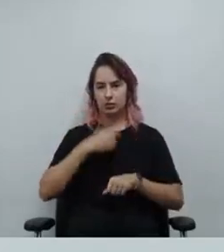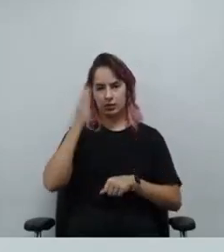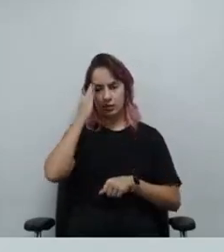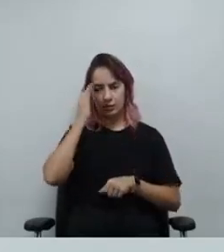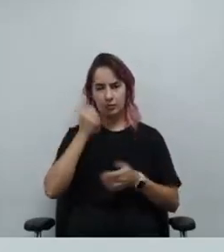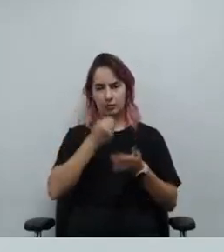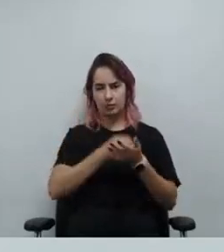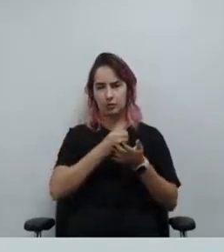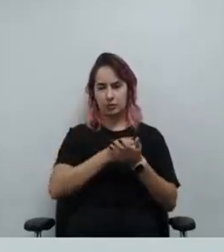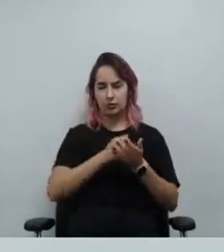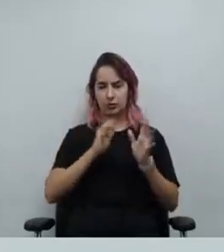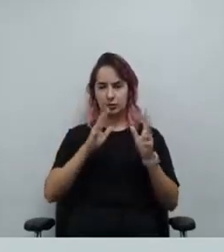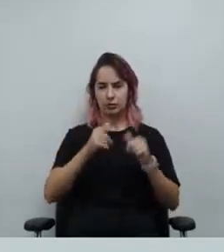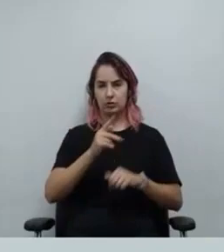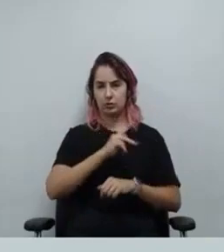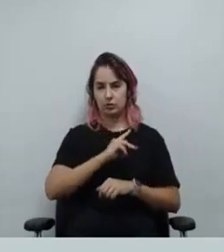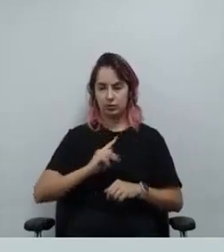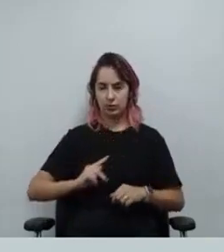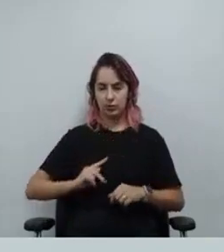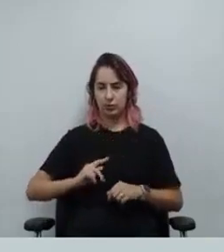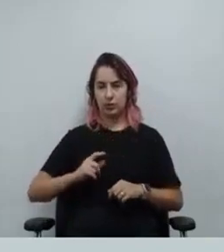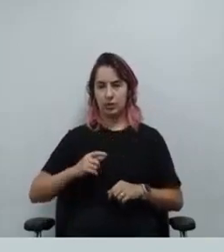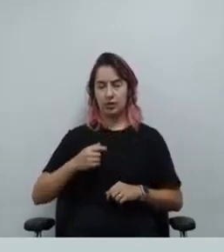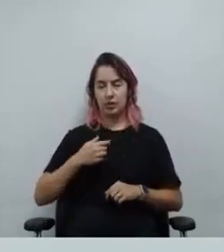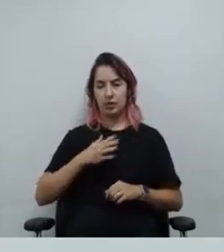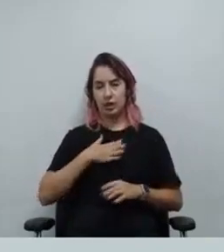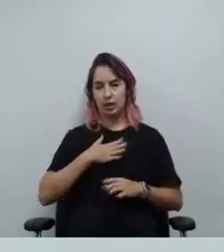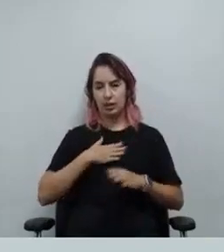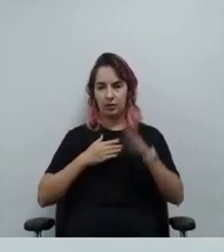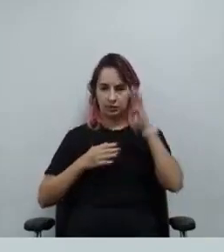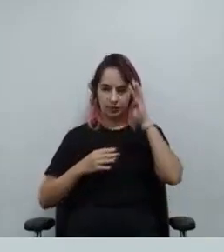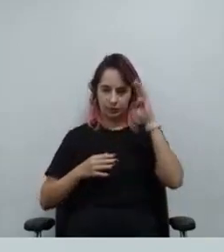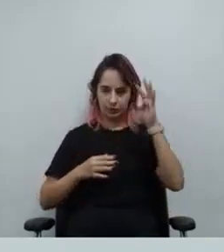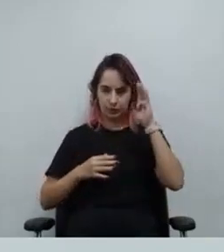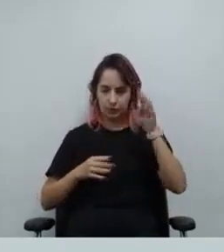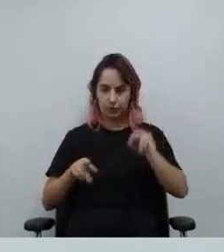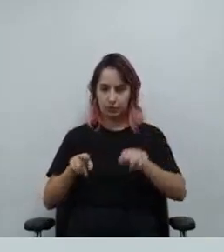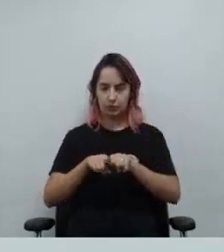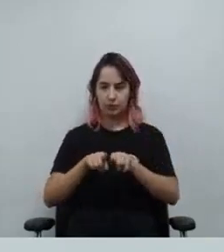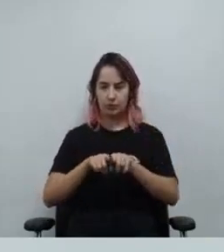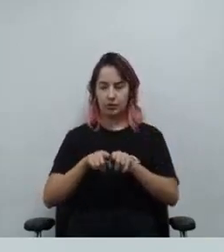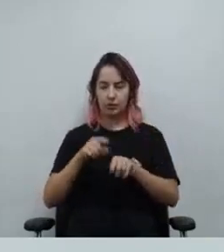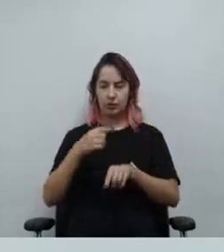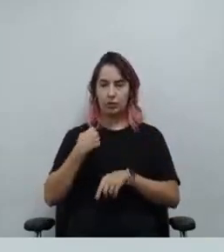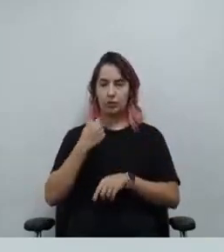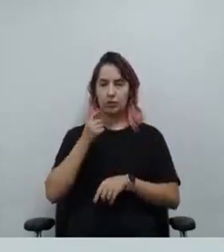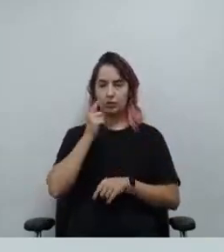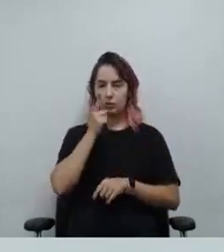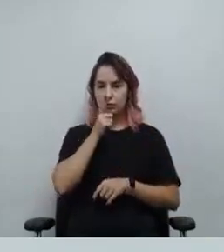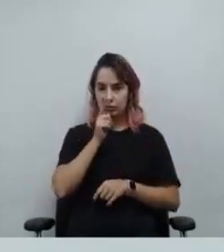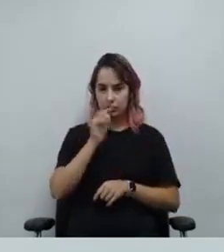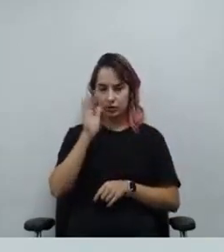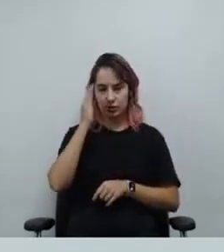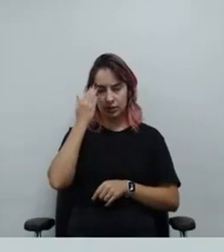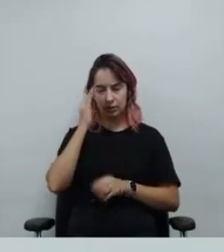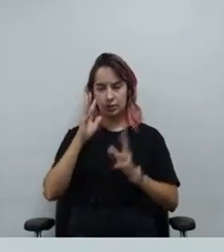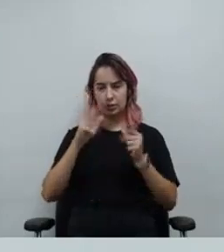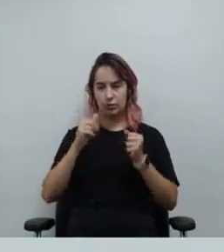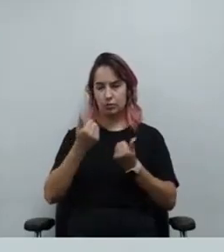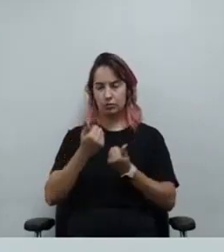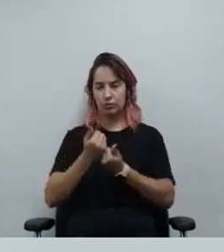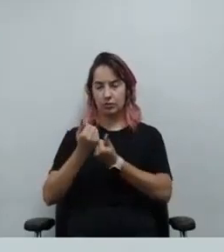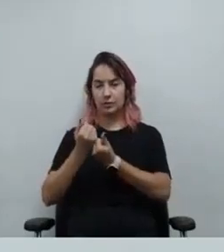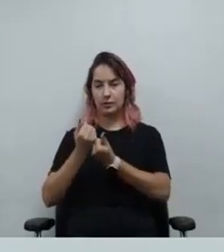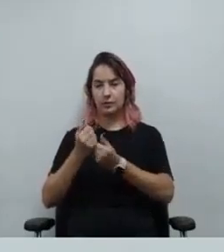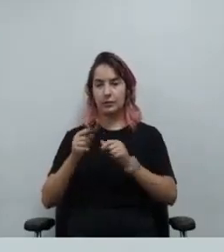da presidência, da segunda sub, imagino que hoje também da terceira sub, para conseguir compreender e prestar todo o suporte. E muito